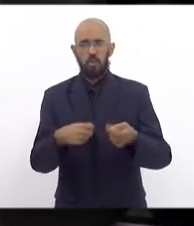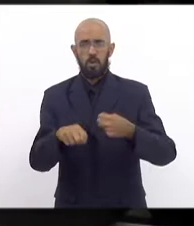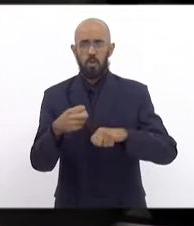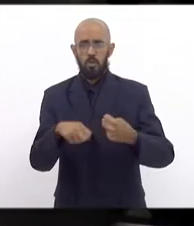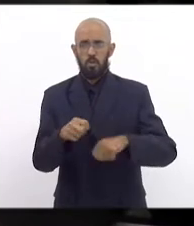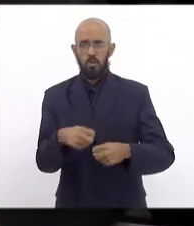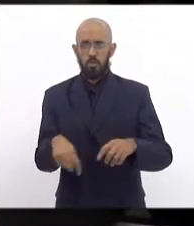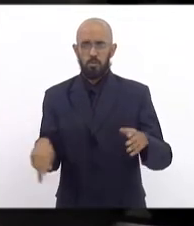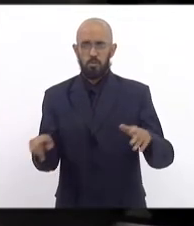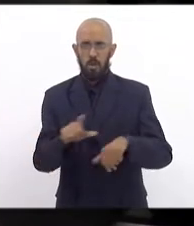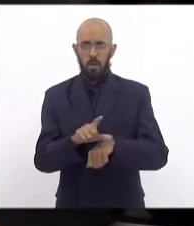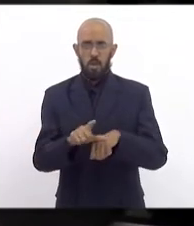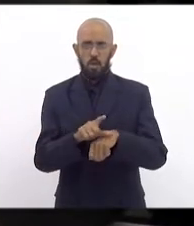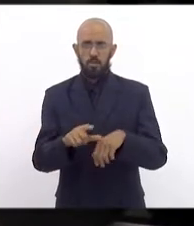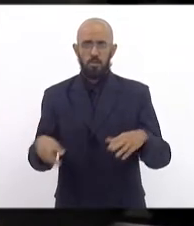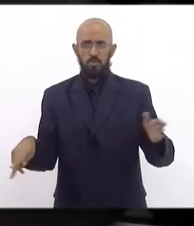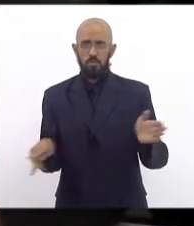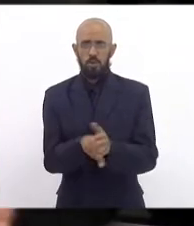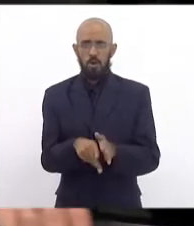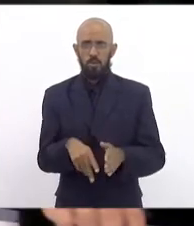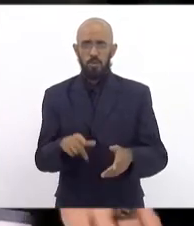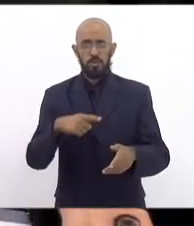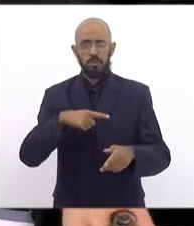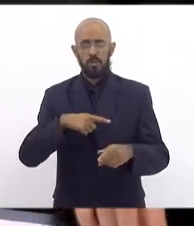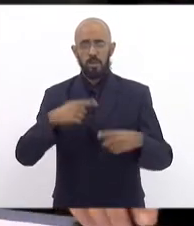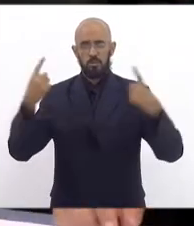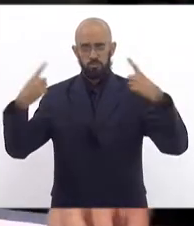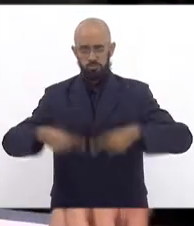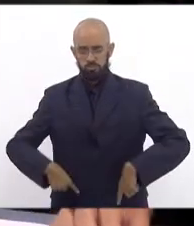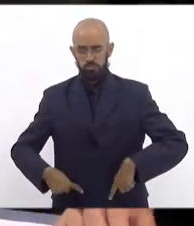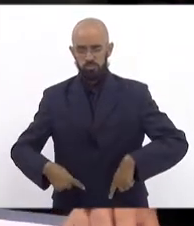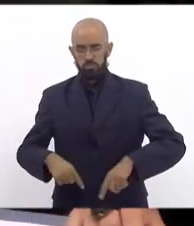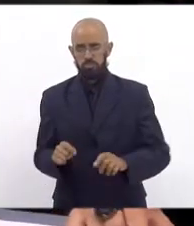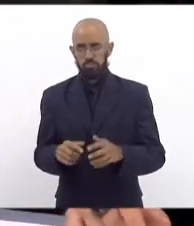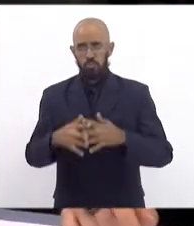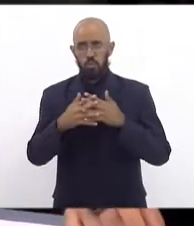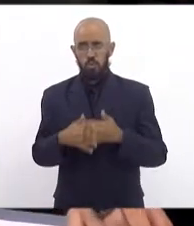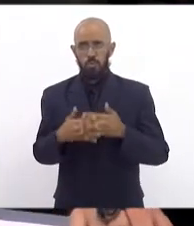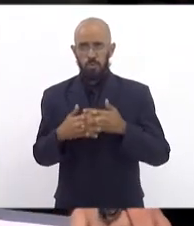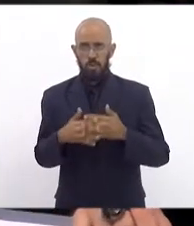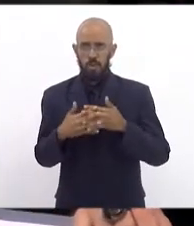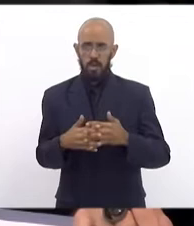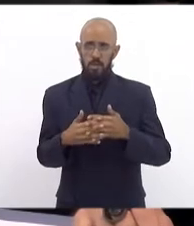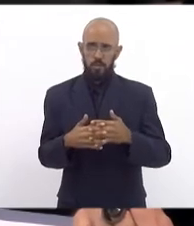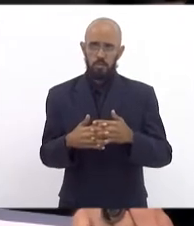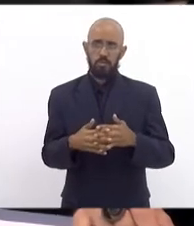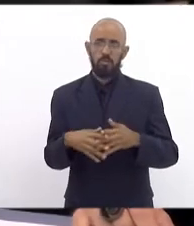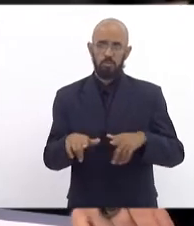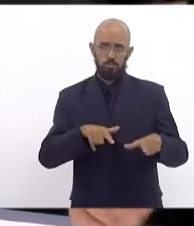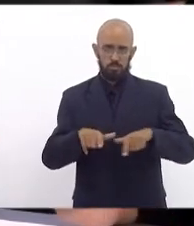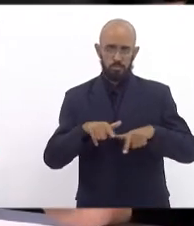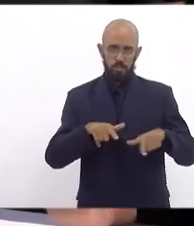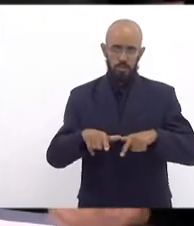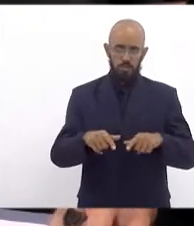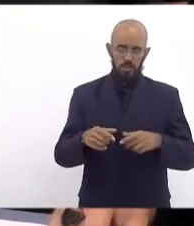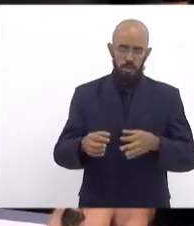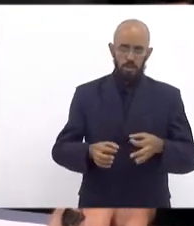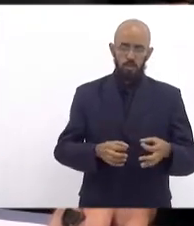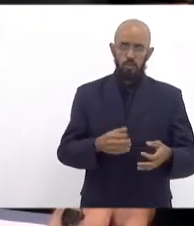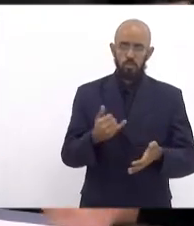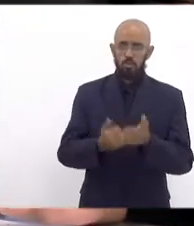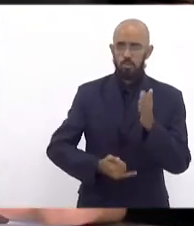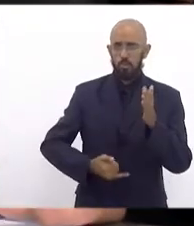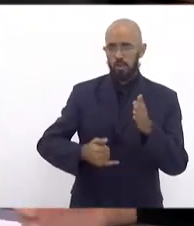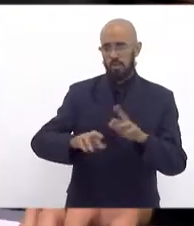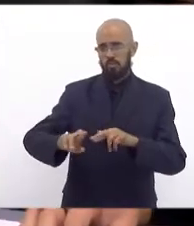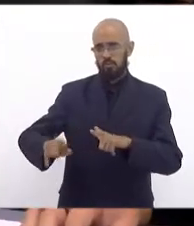é uma competição bem bem mais complicada por um tratamento tributário diferentes e ainda o ponto de vista